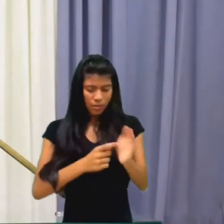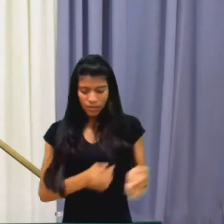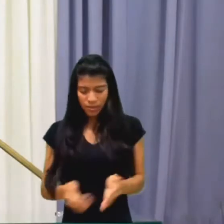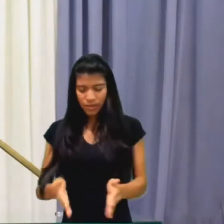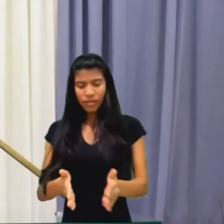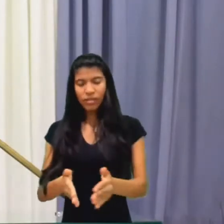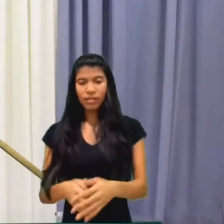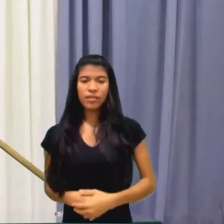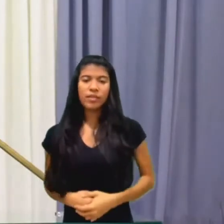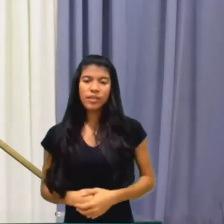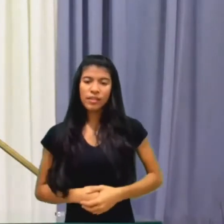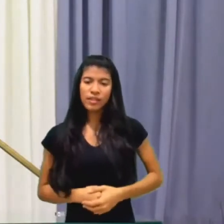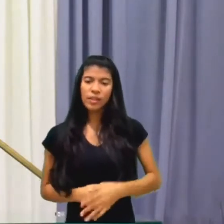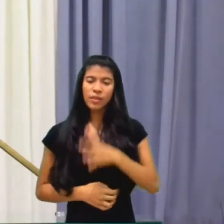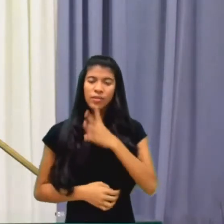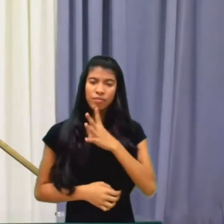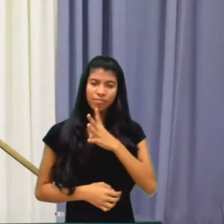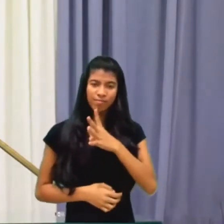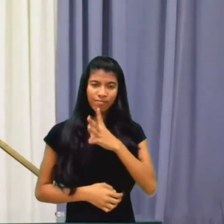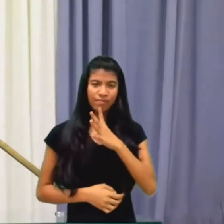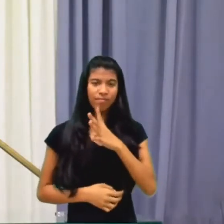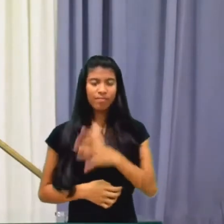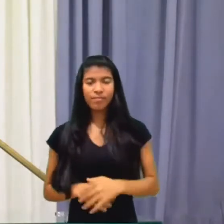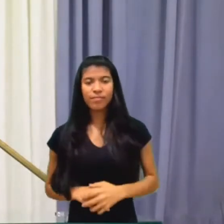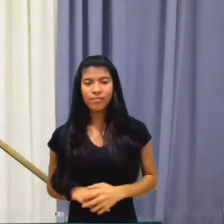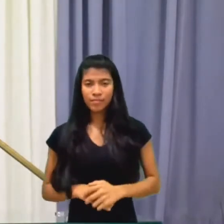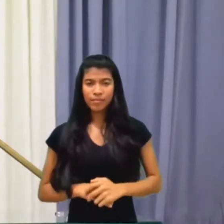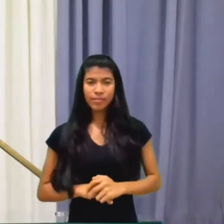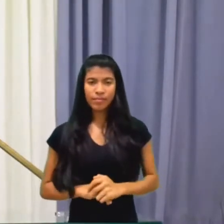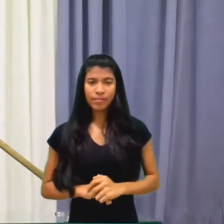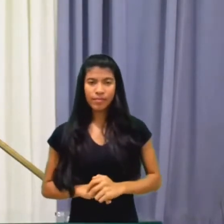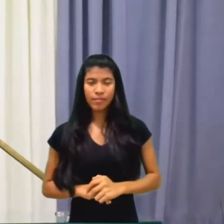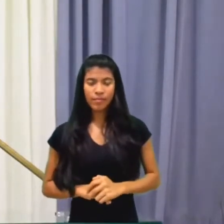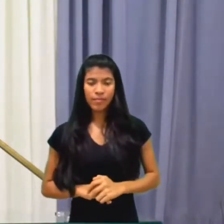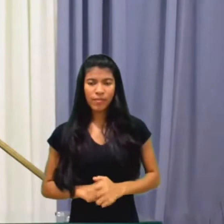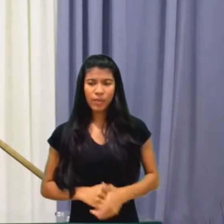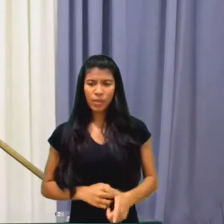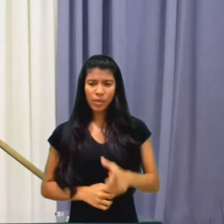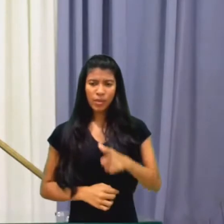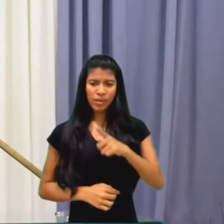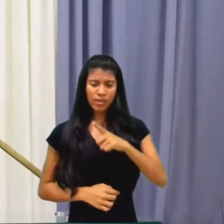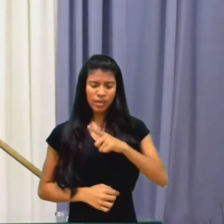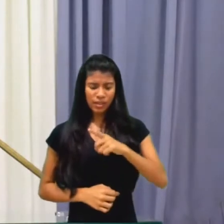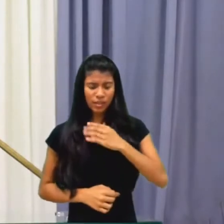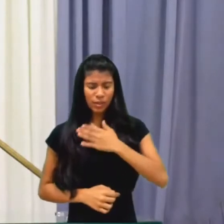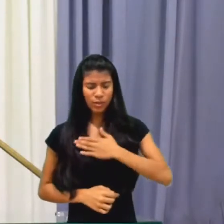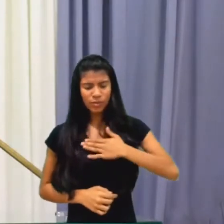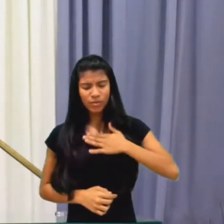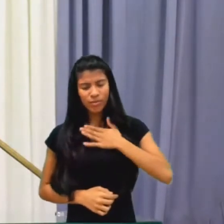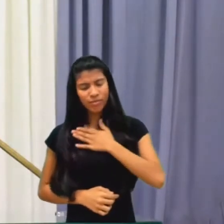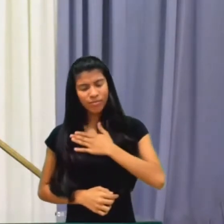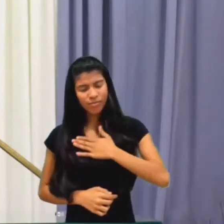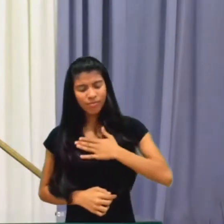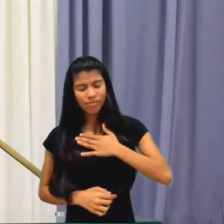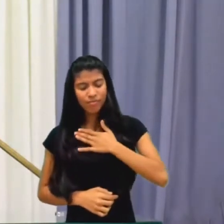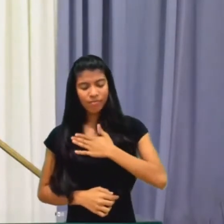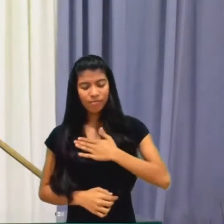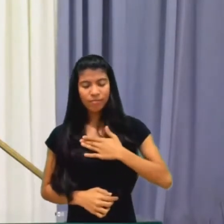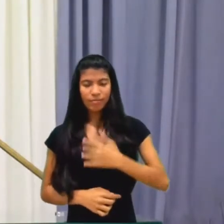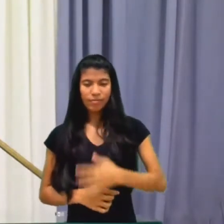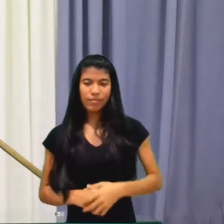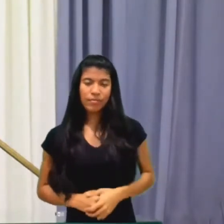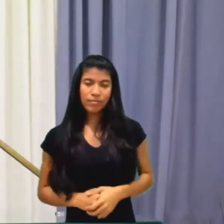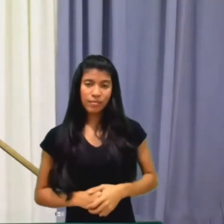eu te conheça, a fim de que ache graça aos teus olhos, e considera que